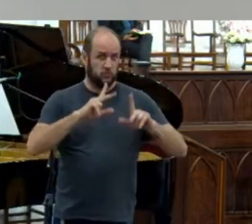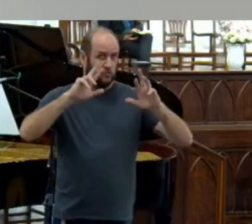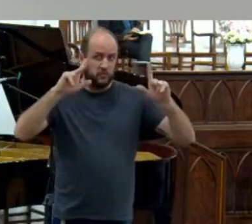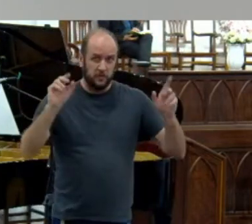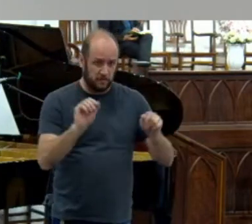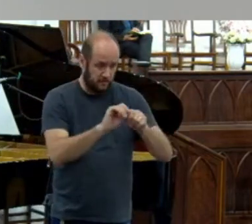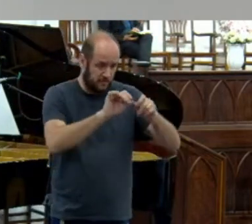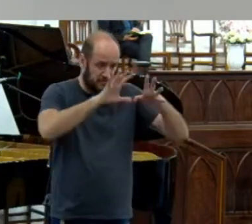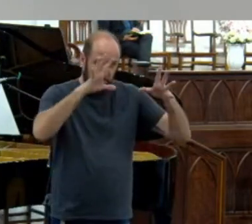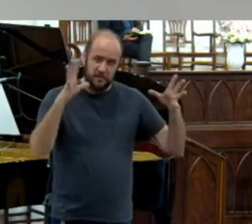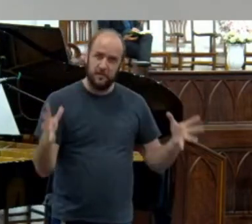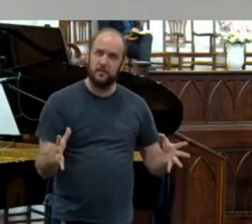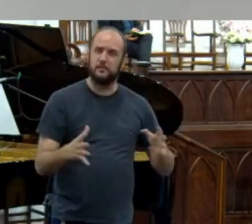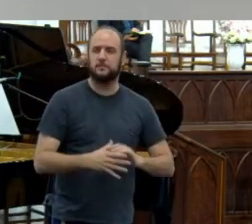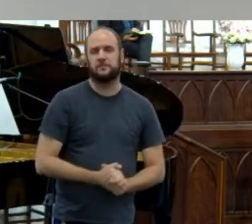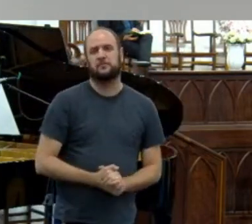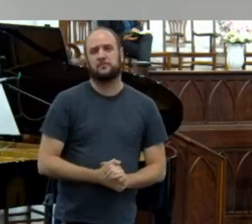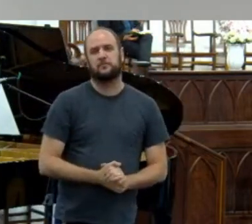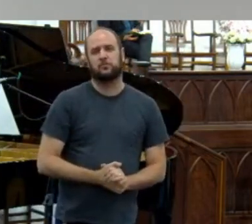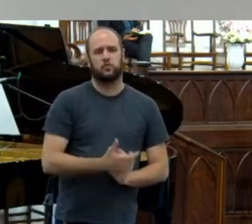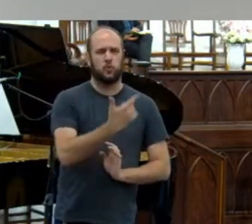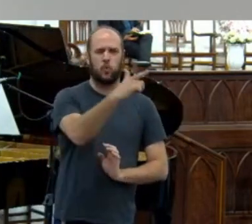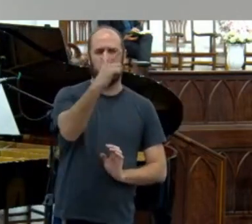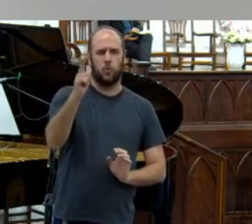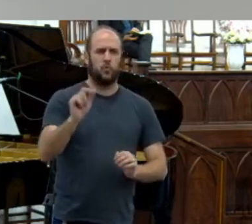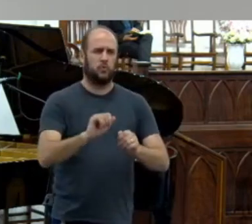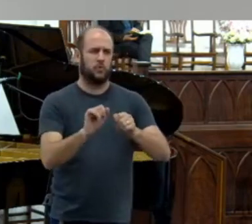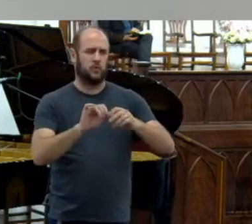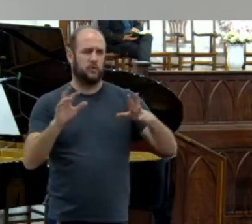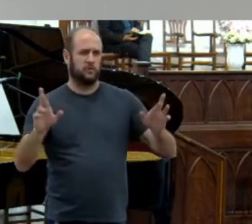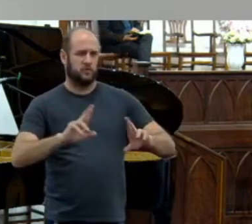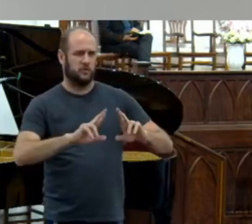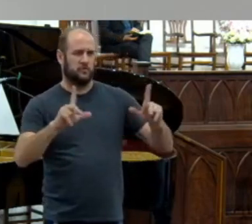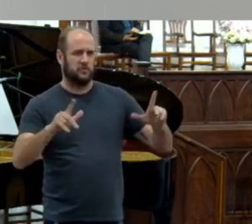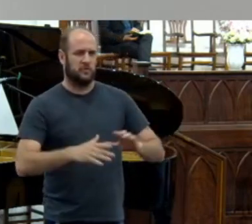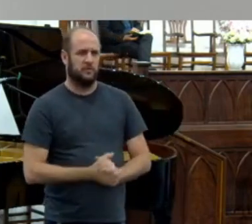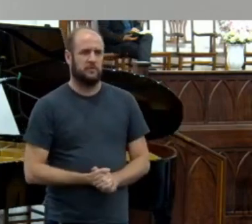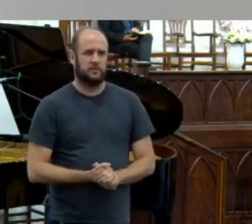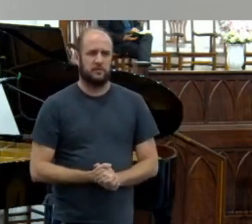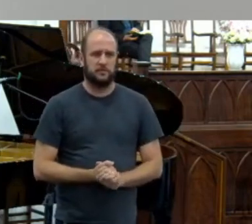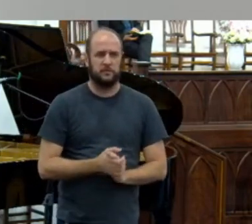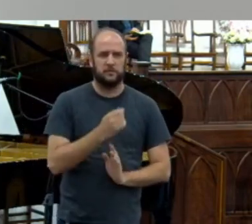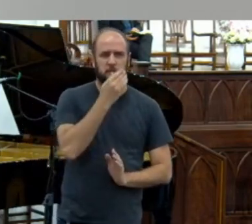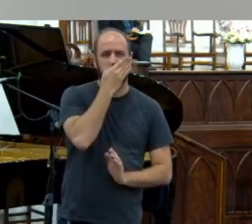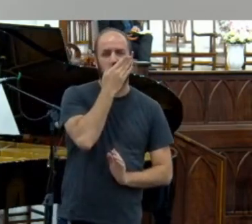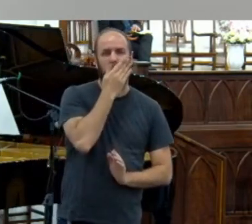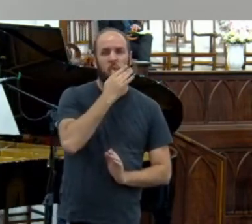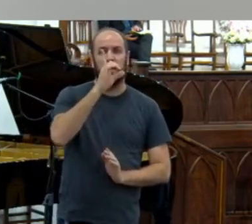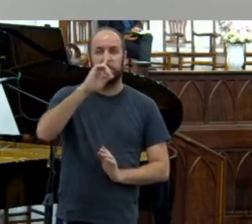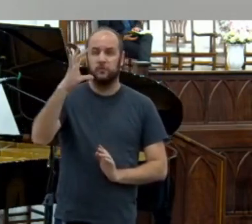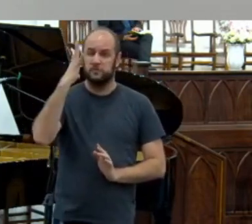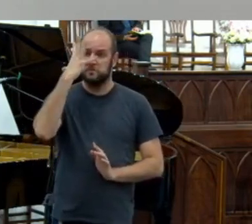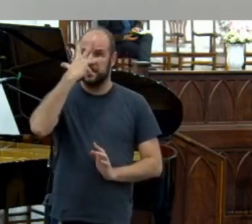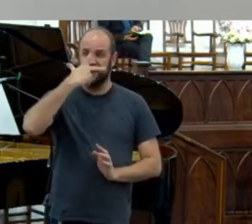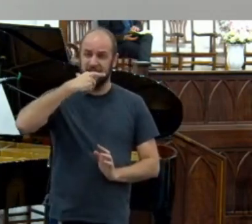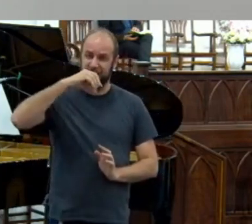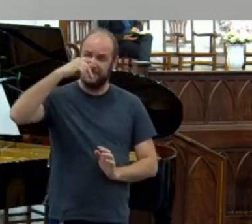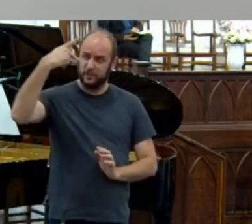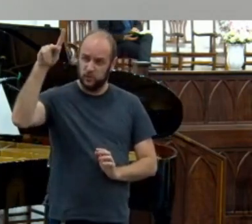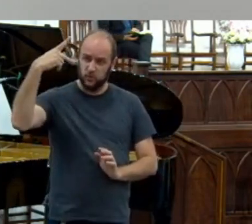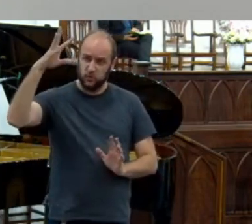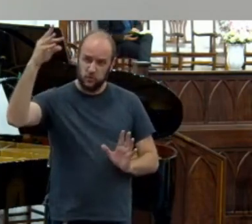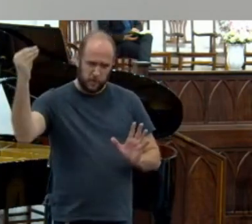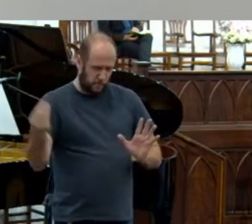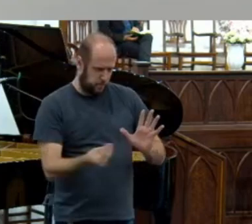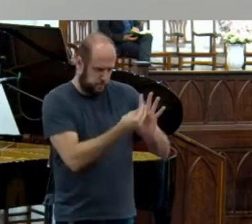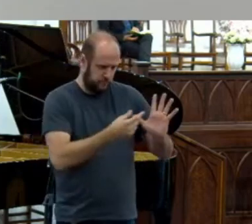diferente de como foram criadas as outras criaturas. Deus pôs a sua beleza em nós, Deus pôs a sua